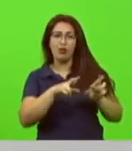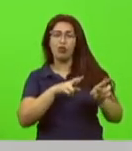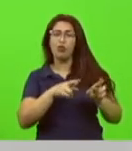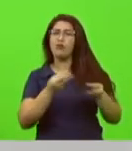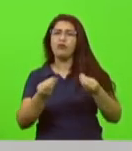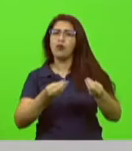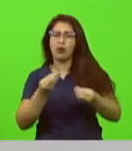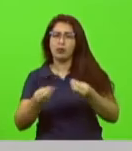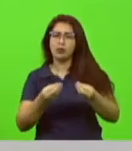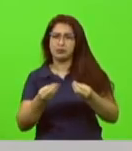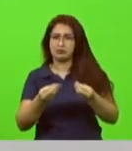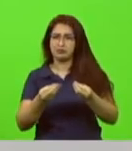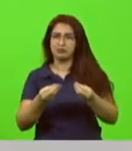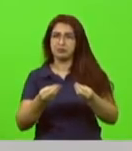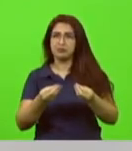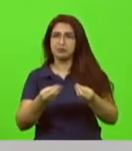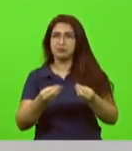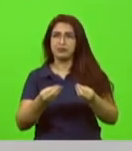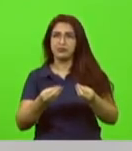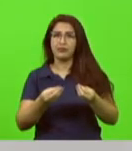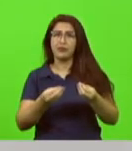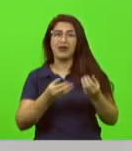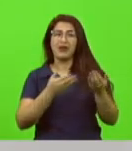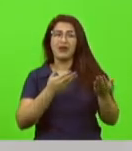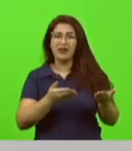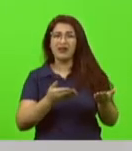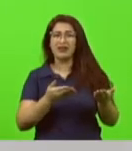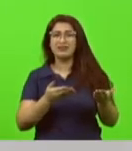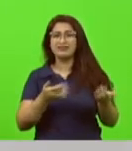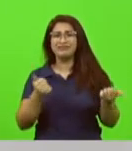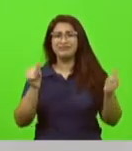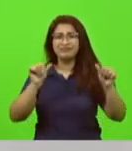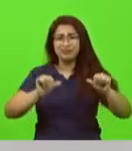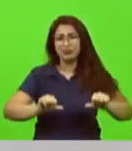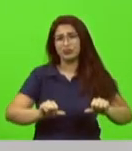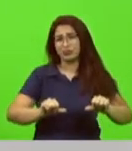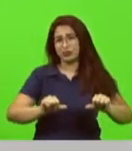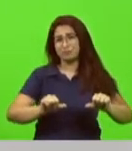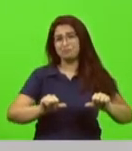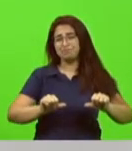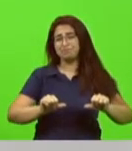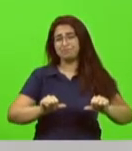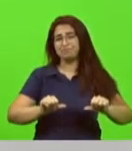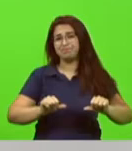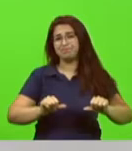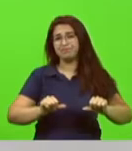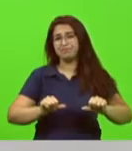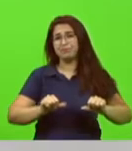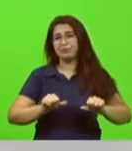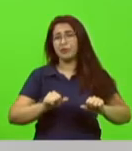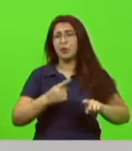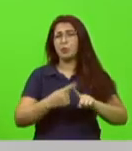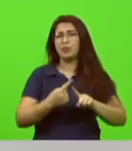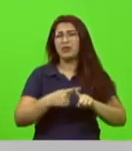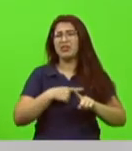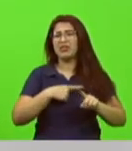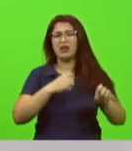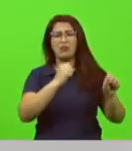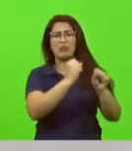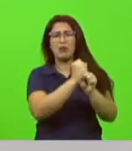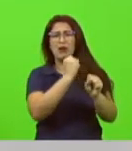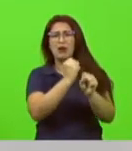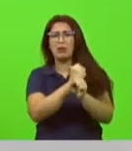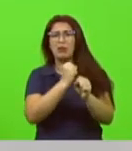praticamente perímetro urbano da cidade de Gaspar e Brusque. Então, muitas construções, muitas obras que